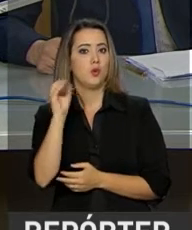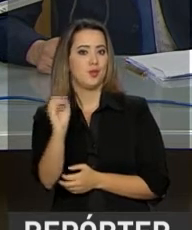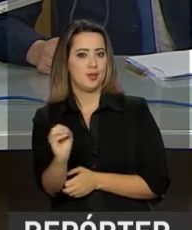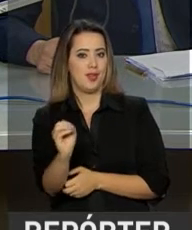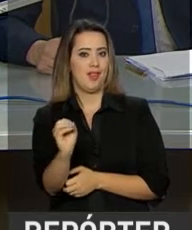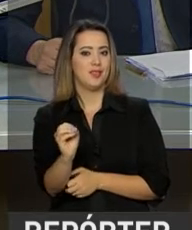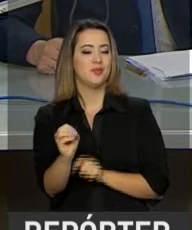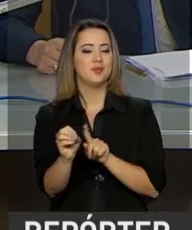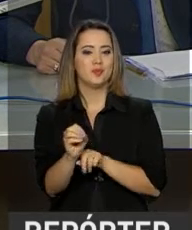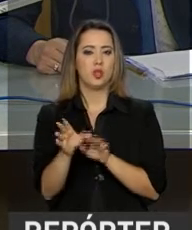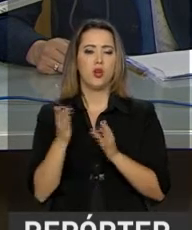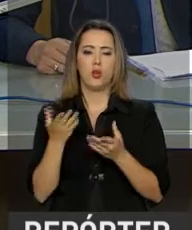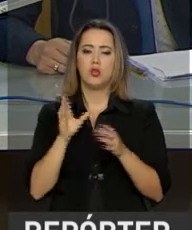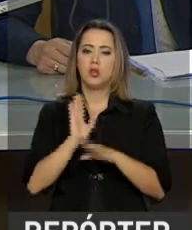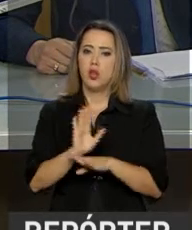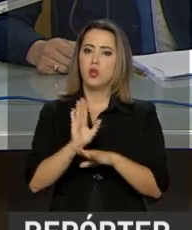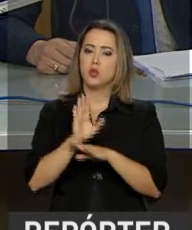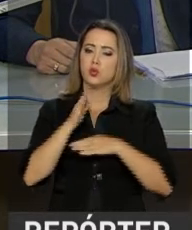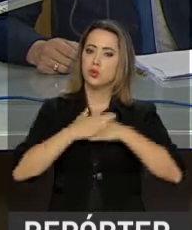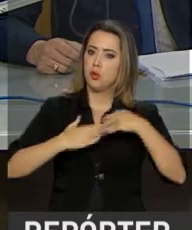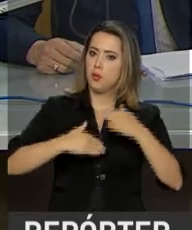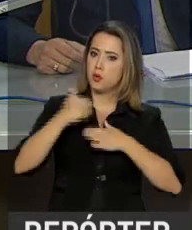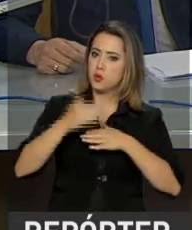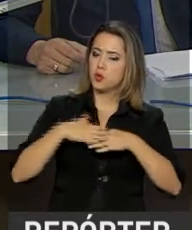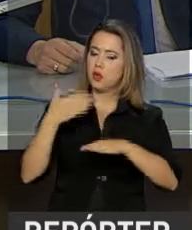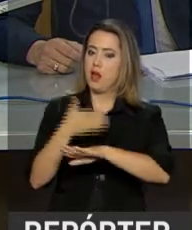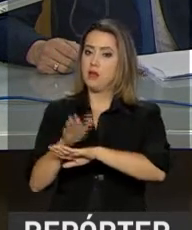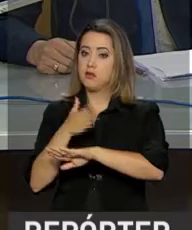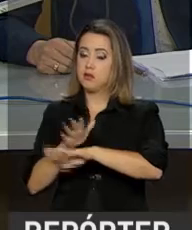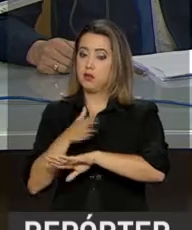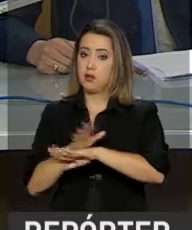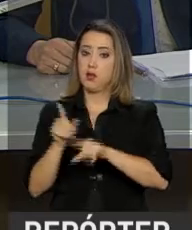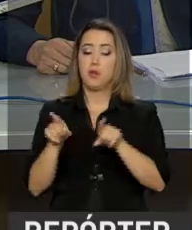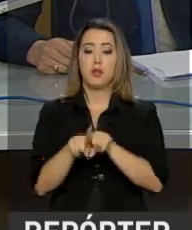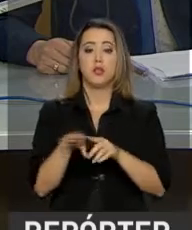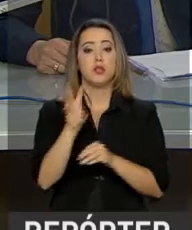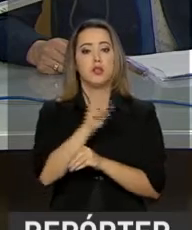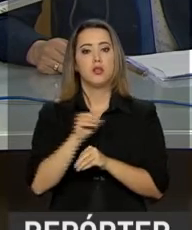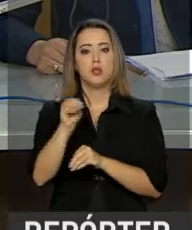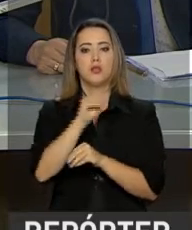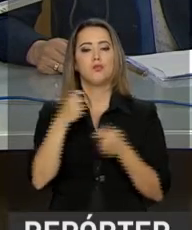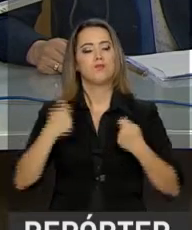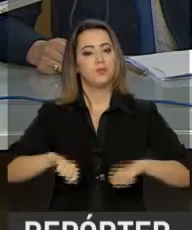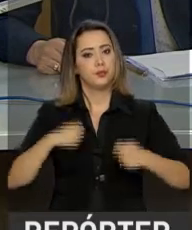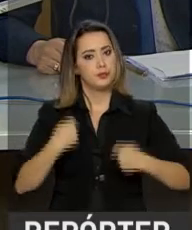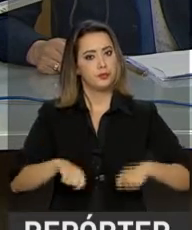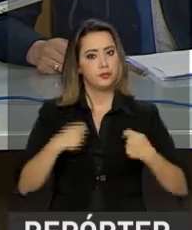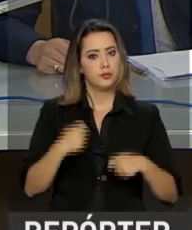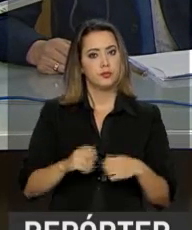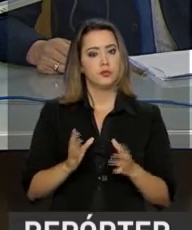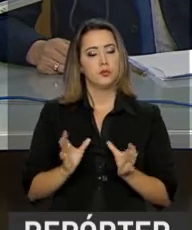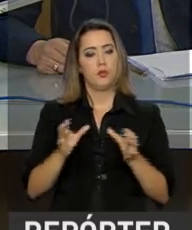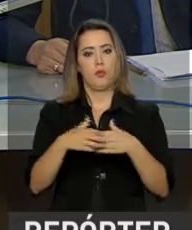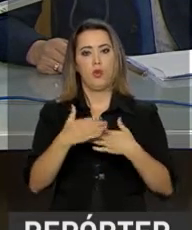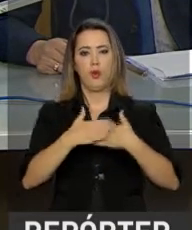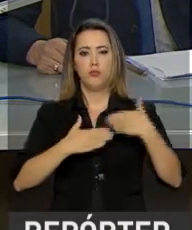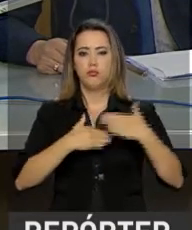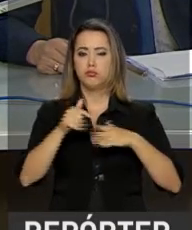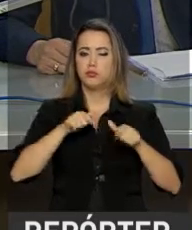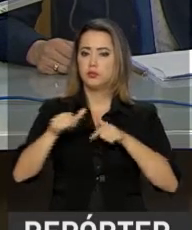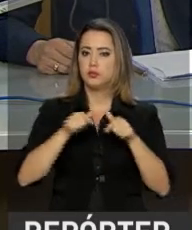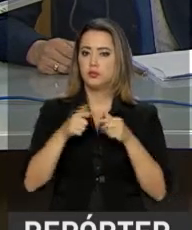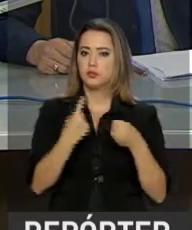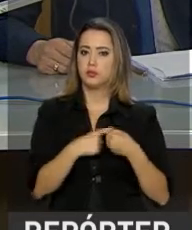com ações de empreendedorismo para qualificar os jovens e atender às necessidades do mercado de trabalho